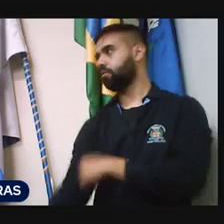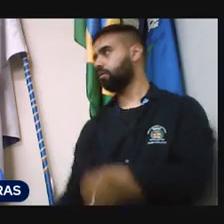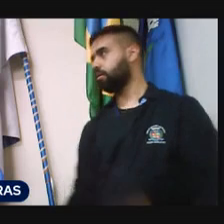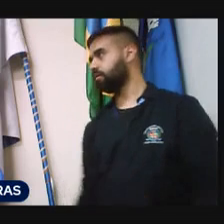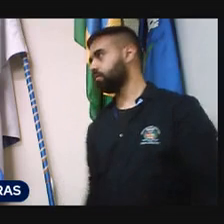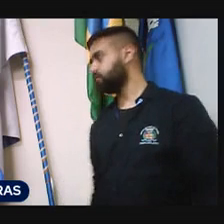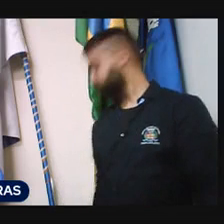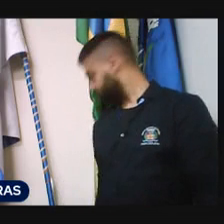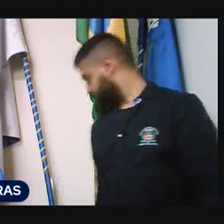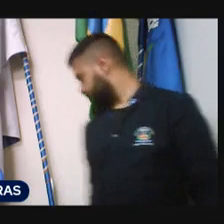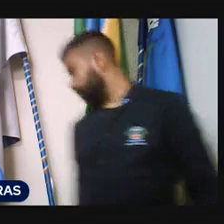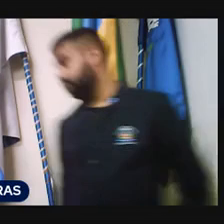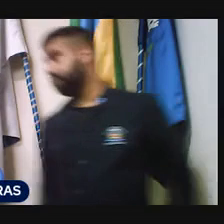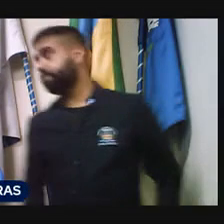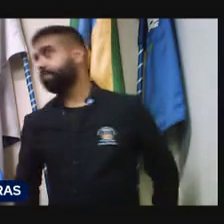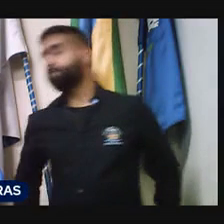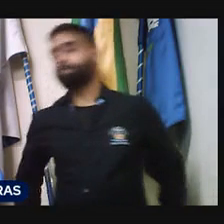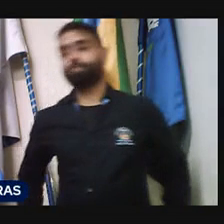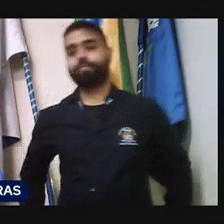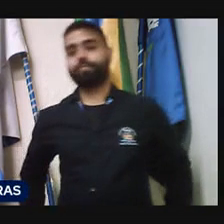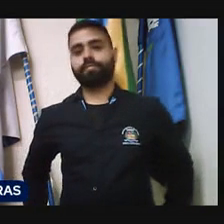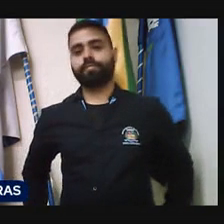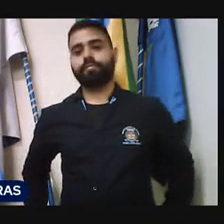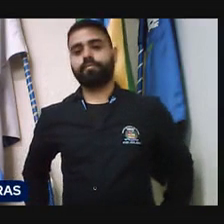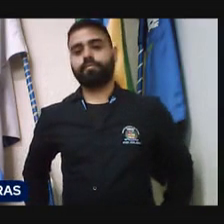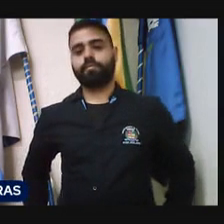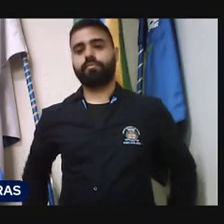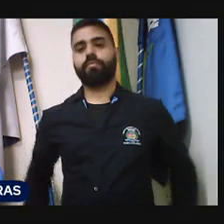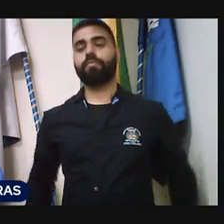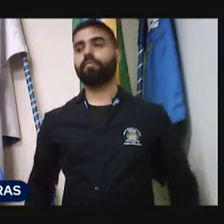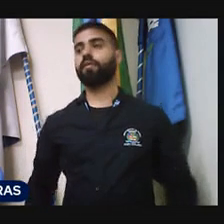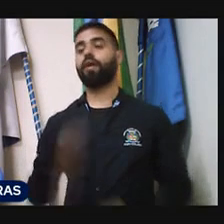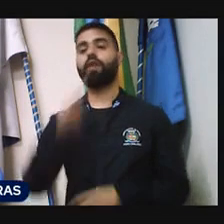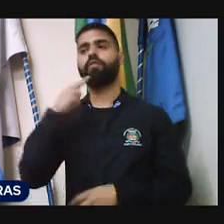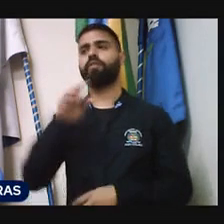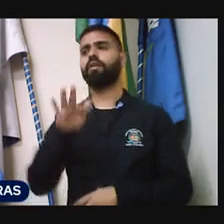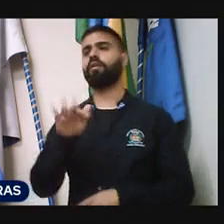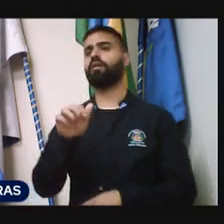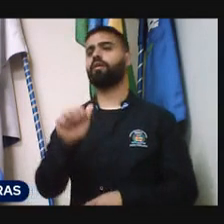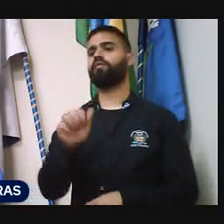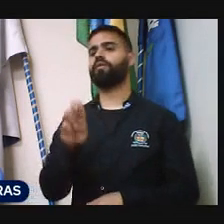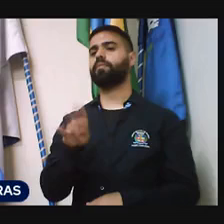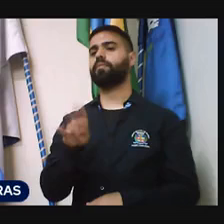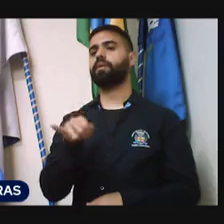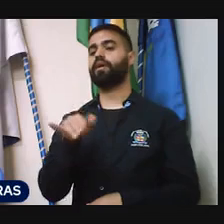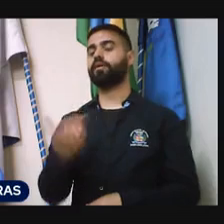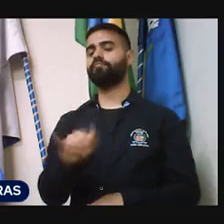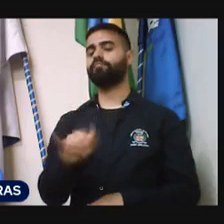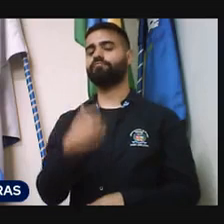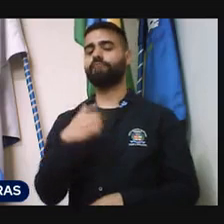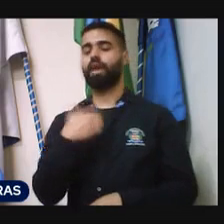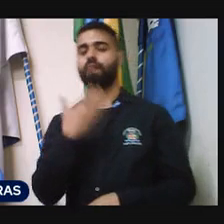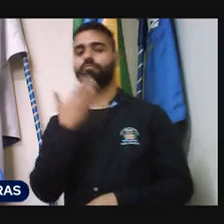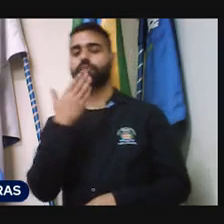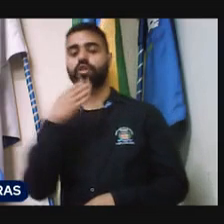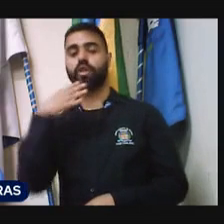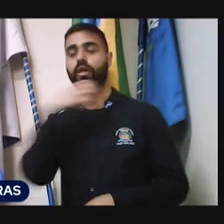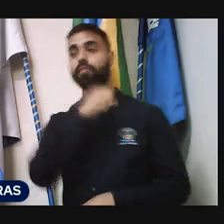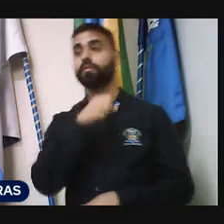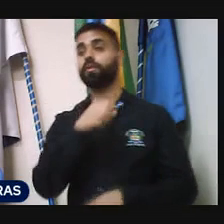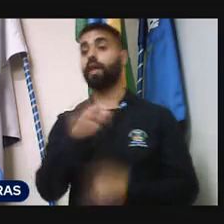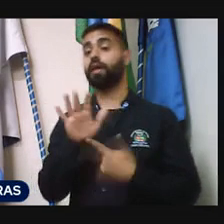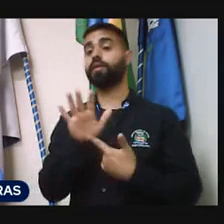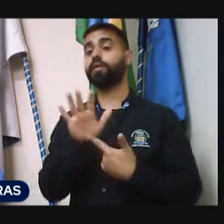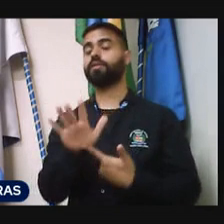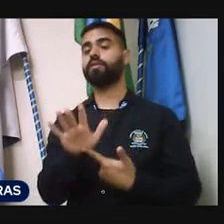forma regimental e ouvido o douto plenário desta casa Legislativa requer o encaminhamento em caráter de urgência da